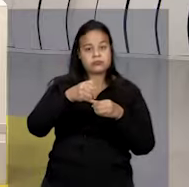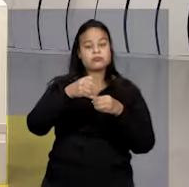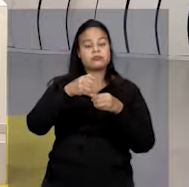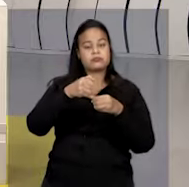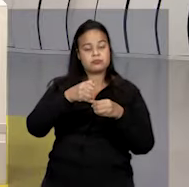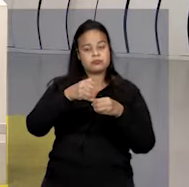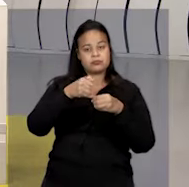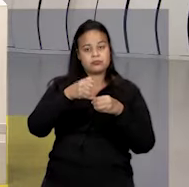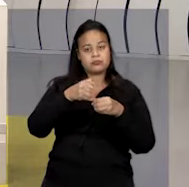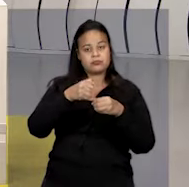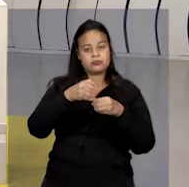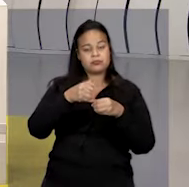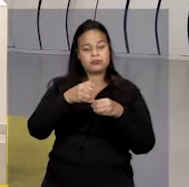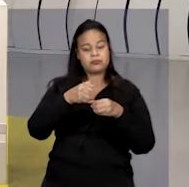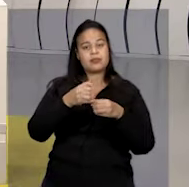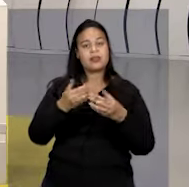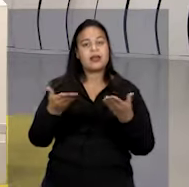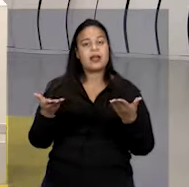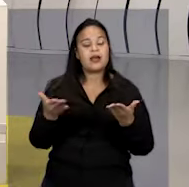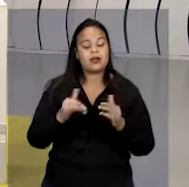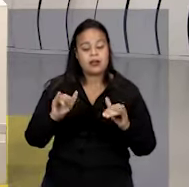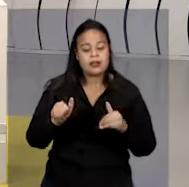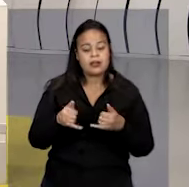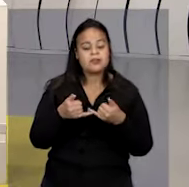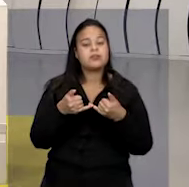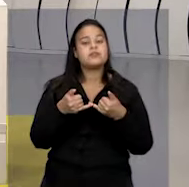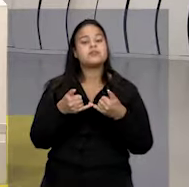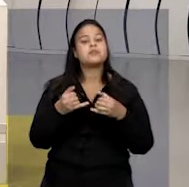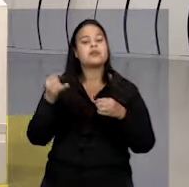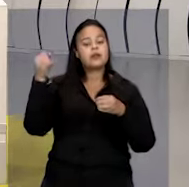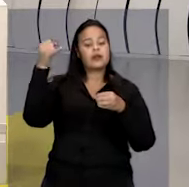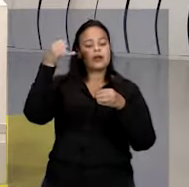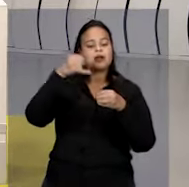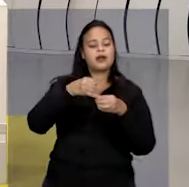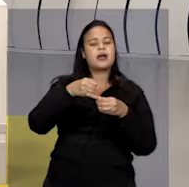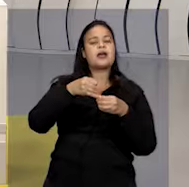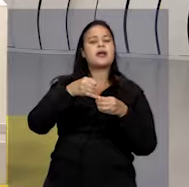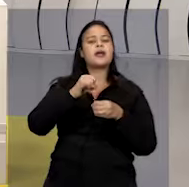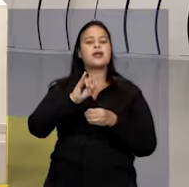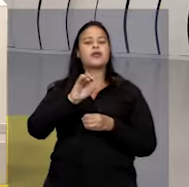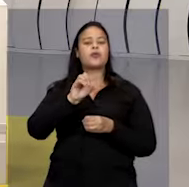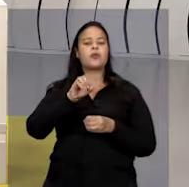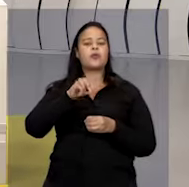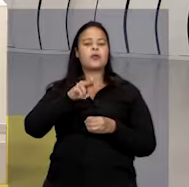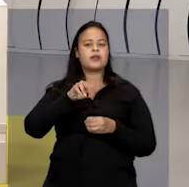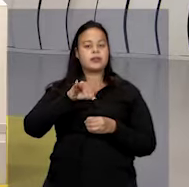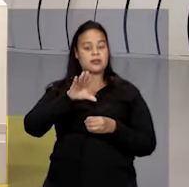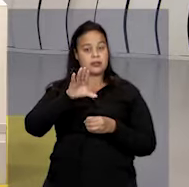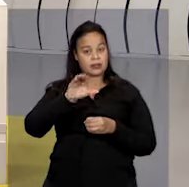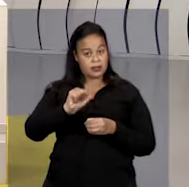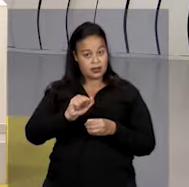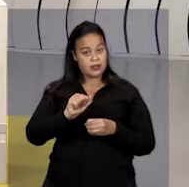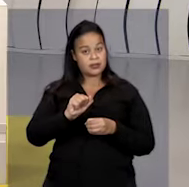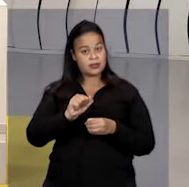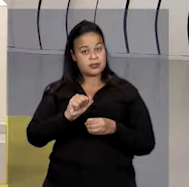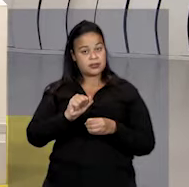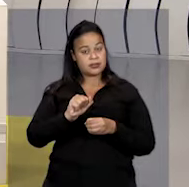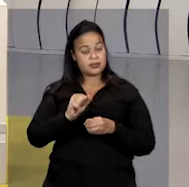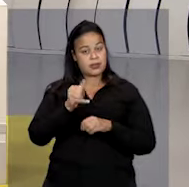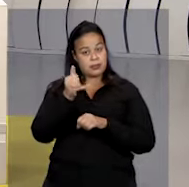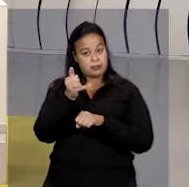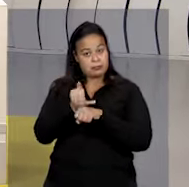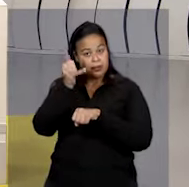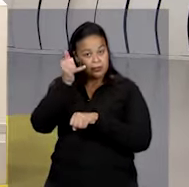E a ligação iônica? Essa palavra íon é muito importante, tá? Olha, ela já se dá entre o metal e